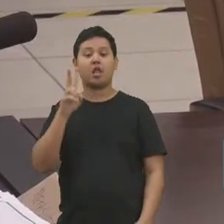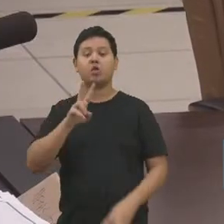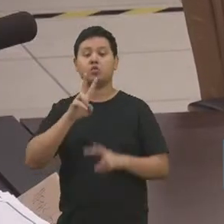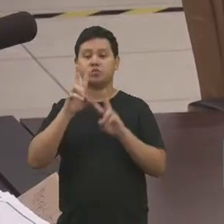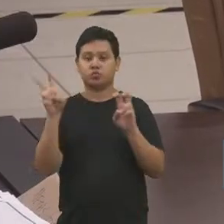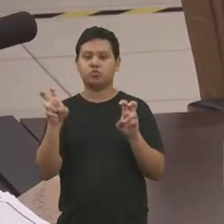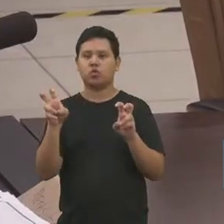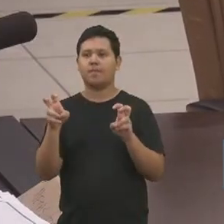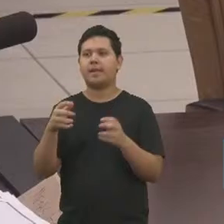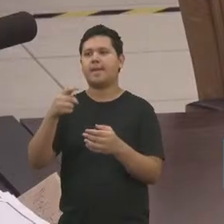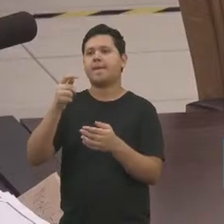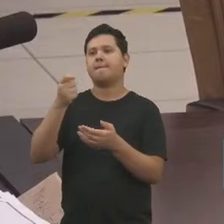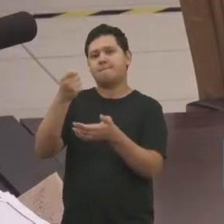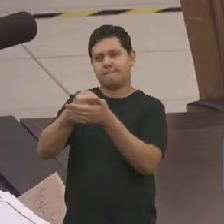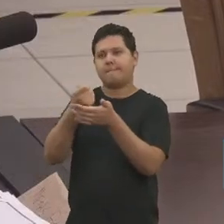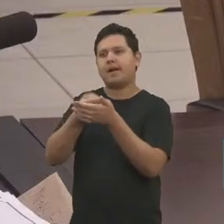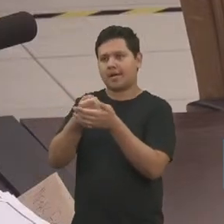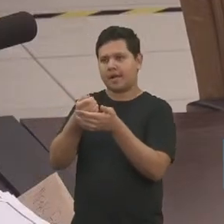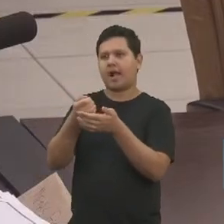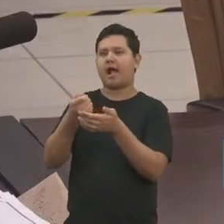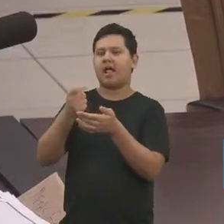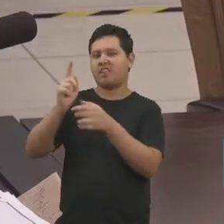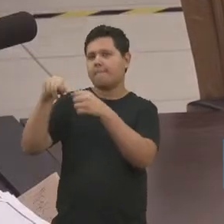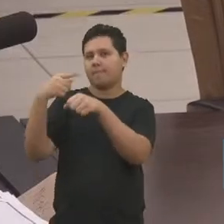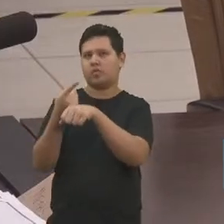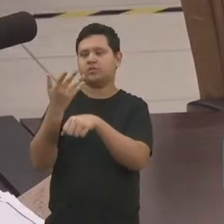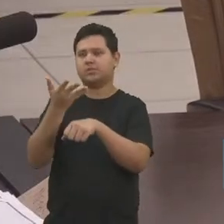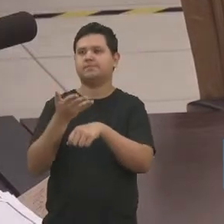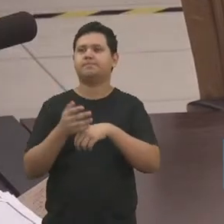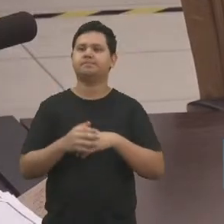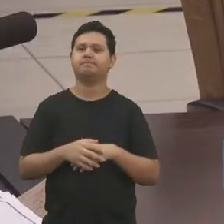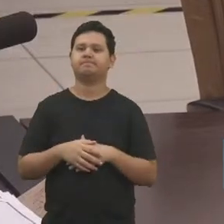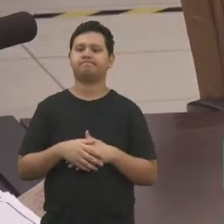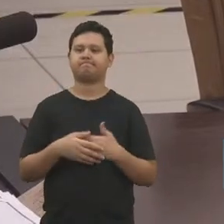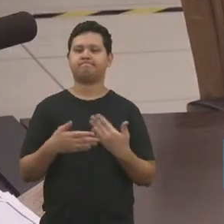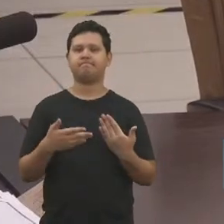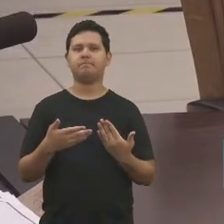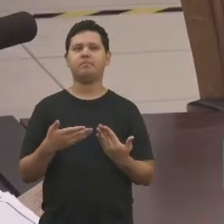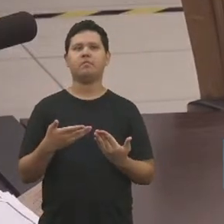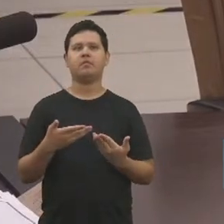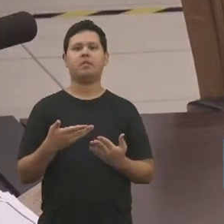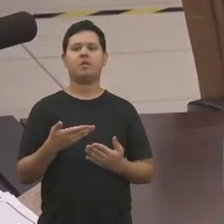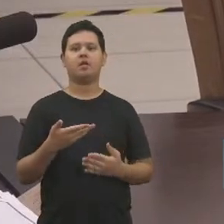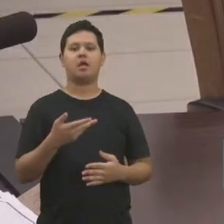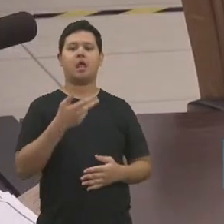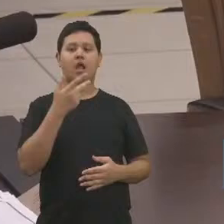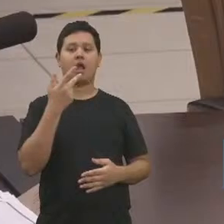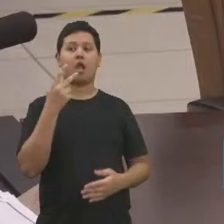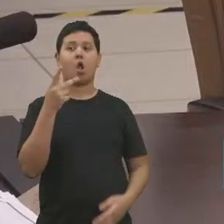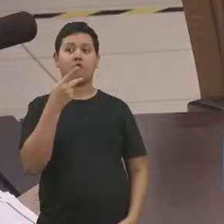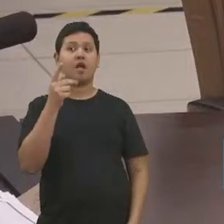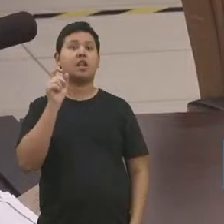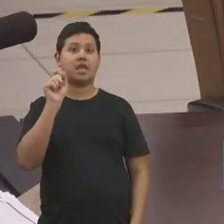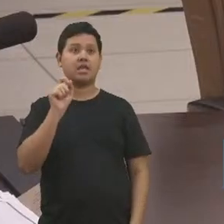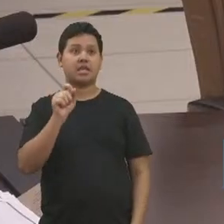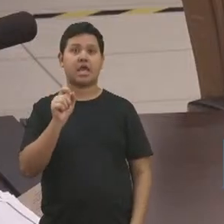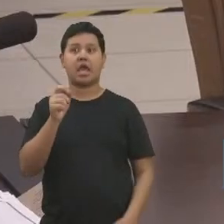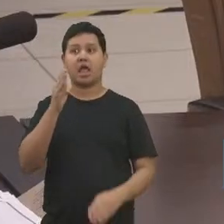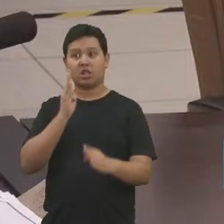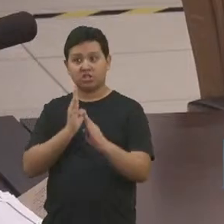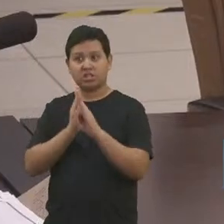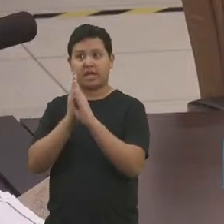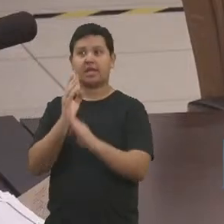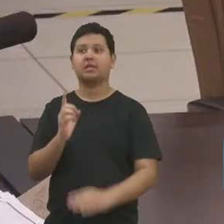pagar. E eu, na ocasião, isso está registrado, eu até comentei que os restos a pagar chegaria a